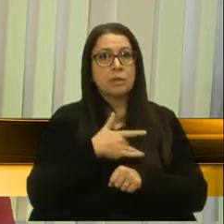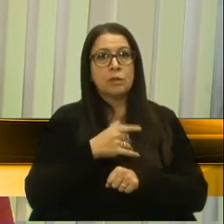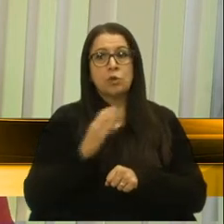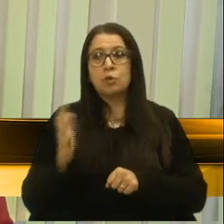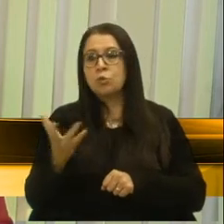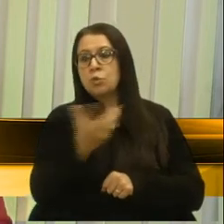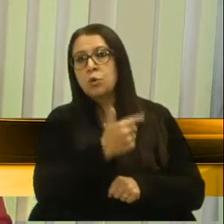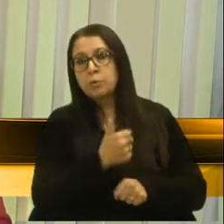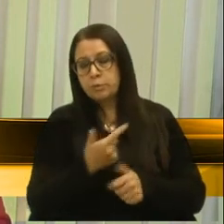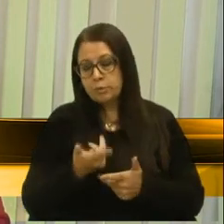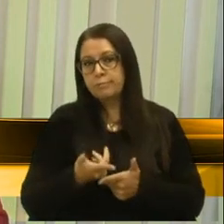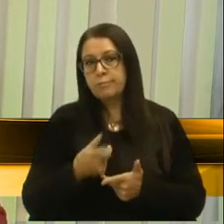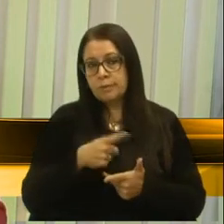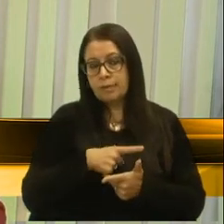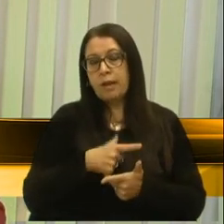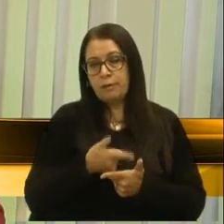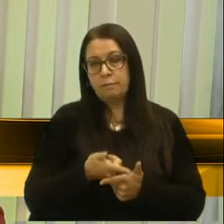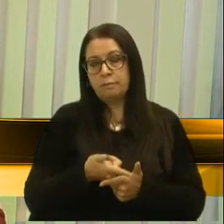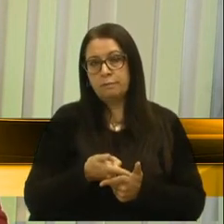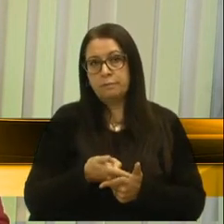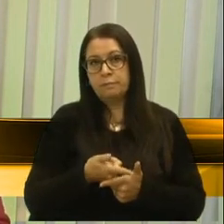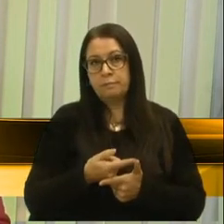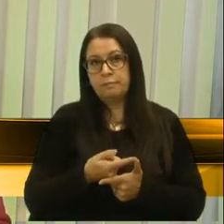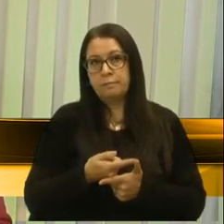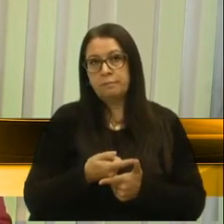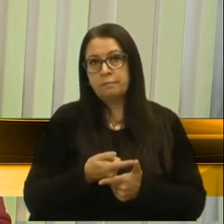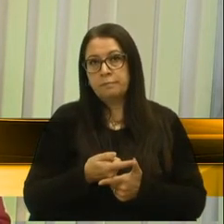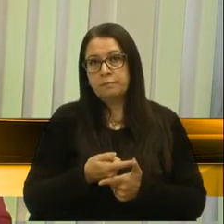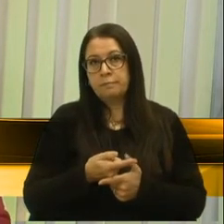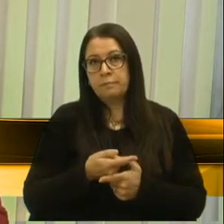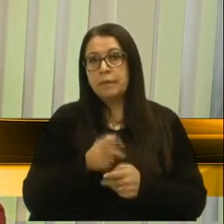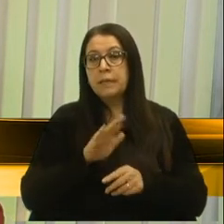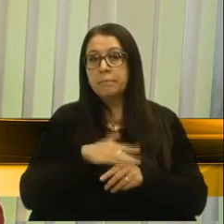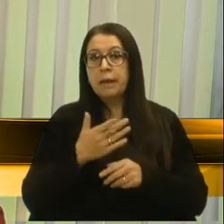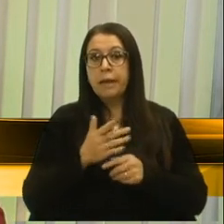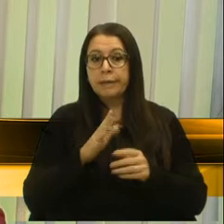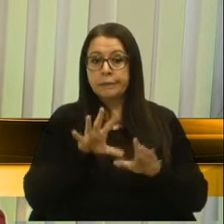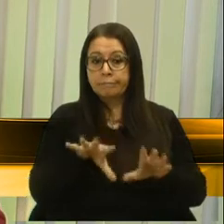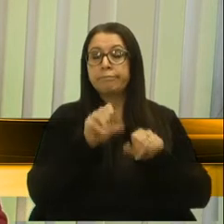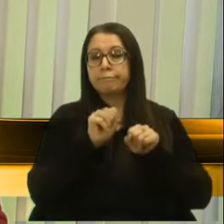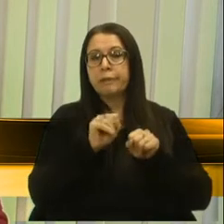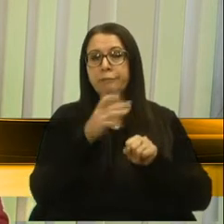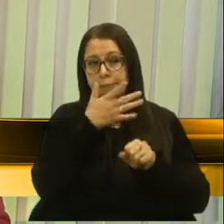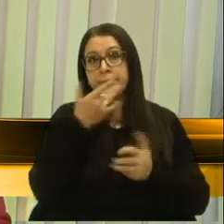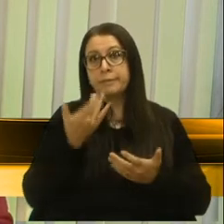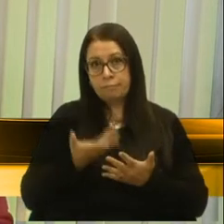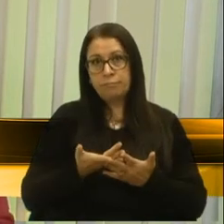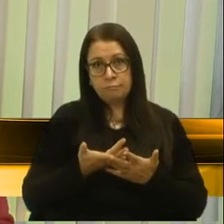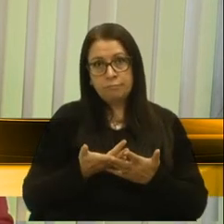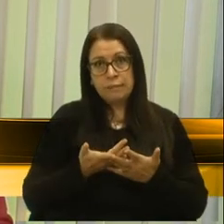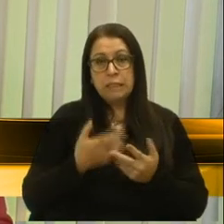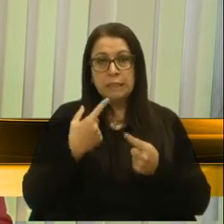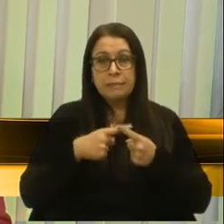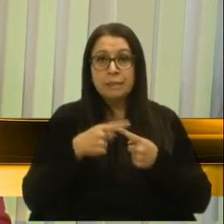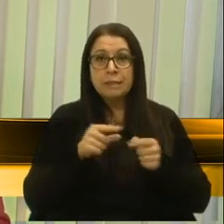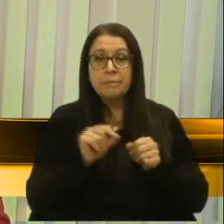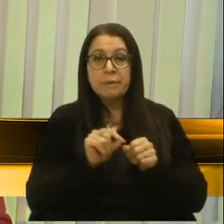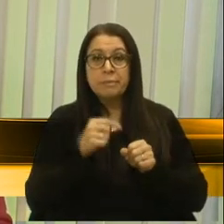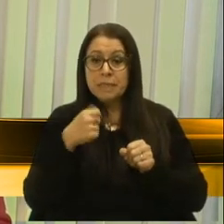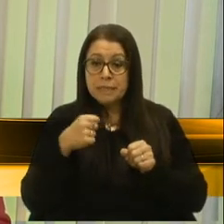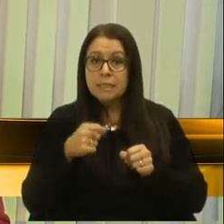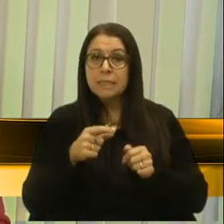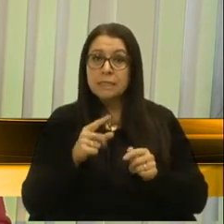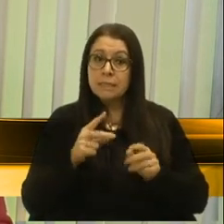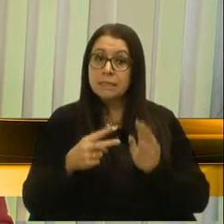os profissionais de saúde têm sido, né, as pessoas que têm se contaminado também com facilidade. Mas a gente precisa dar